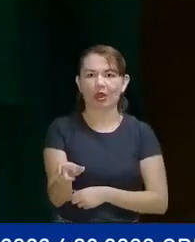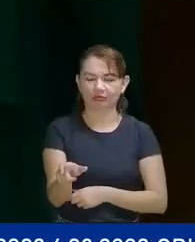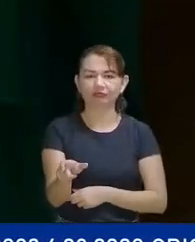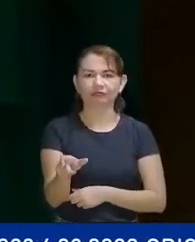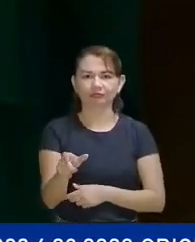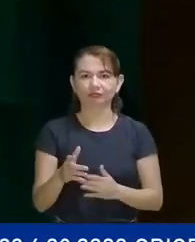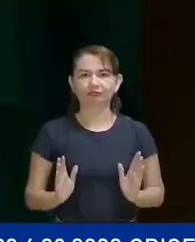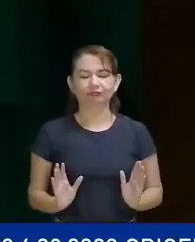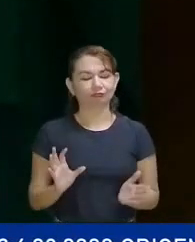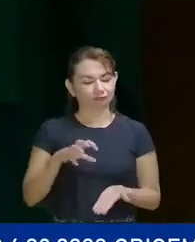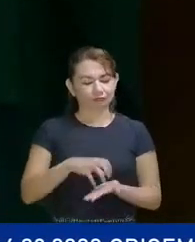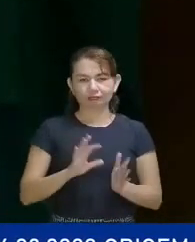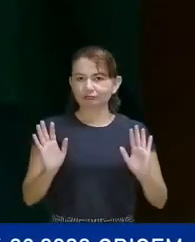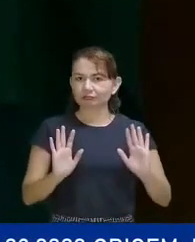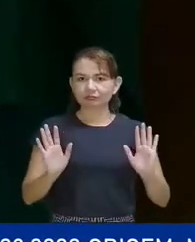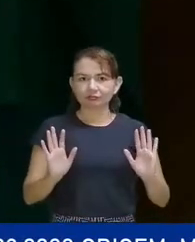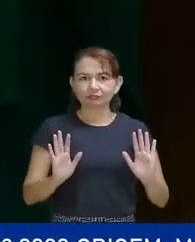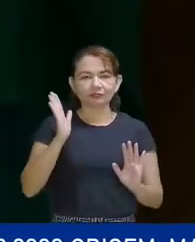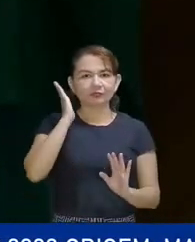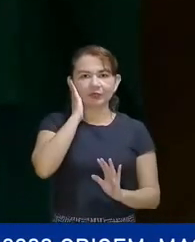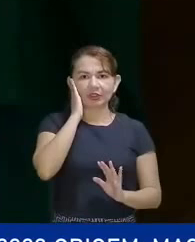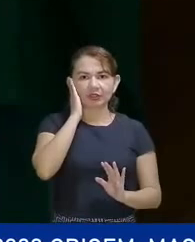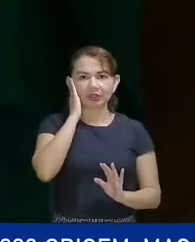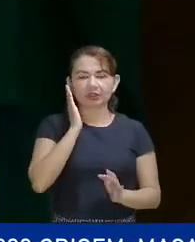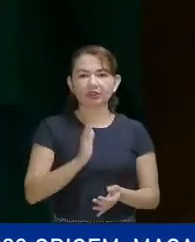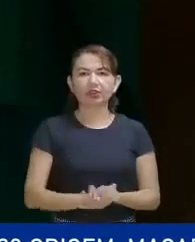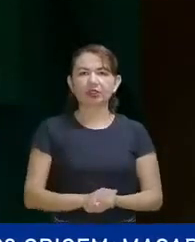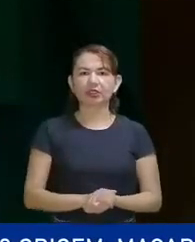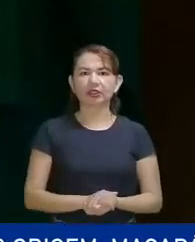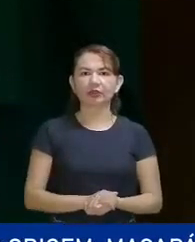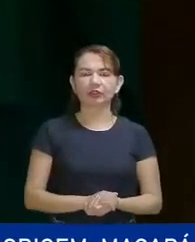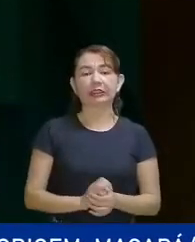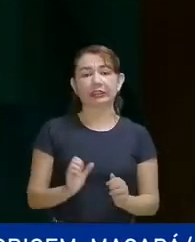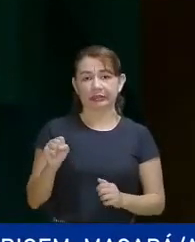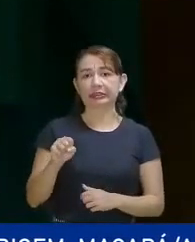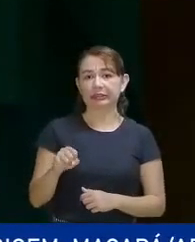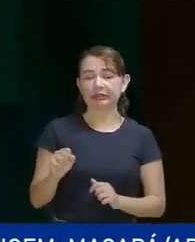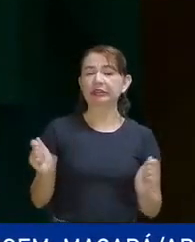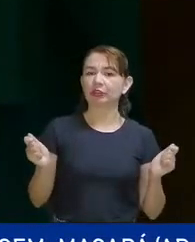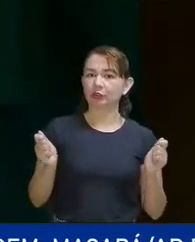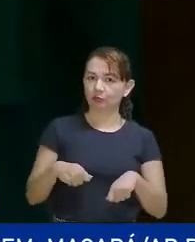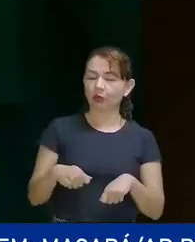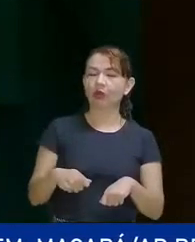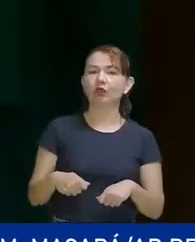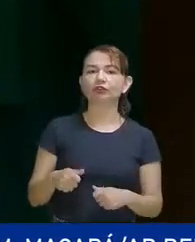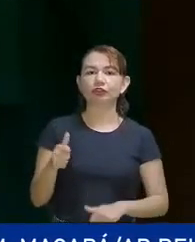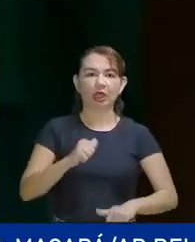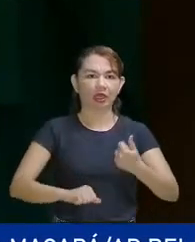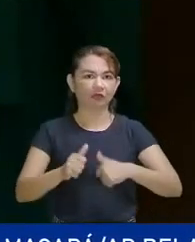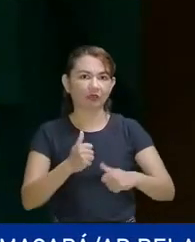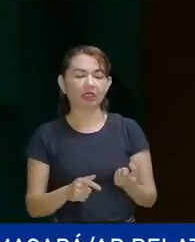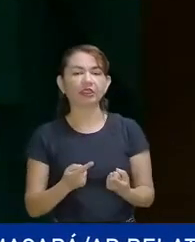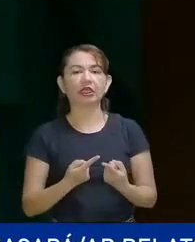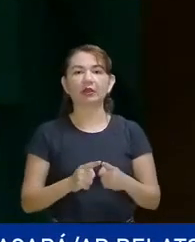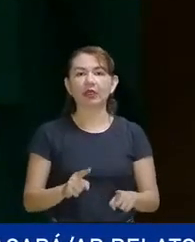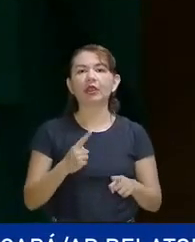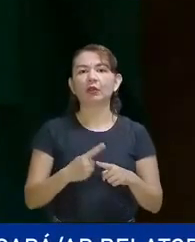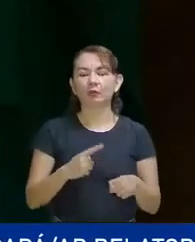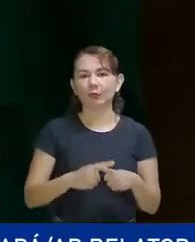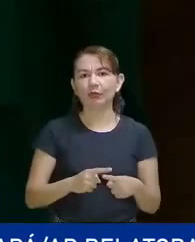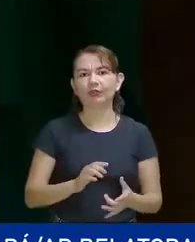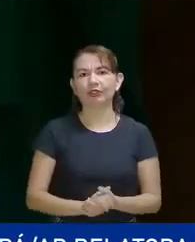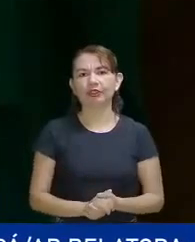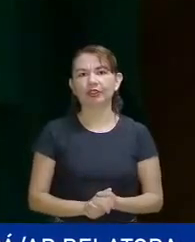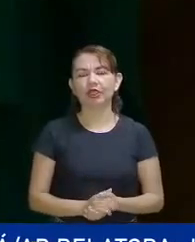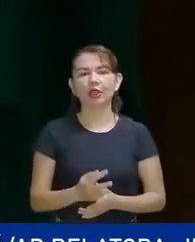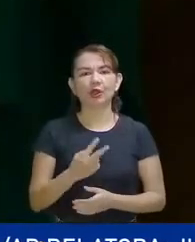não adentrou ao mérito, entendeu que havia óbice à análise meritória do tema em decorrência da